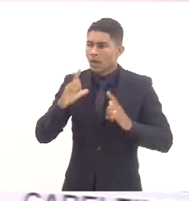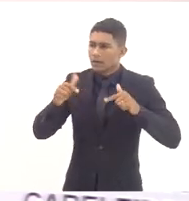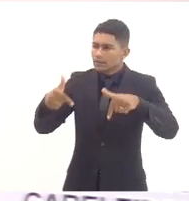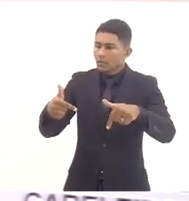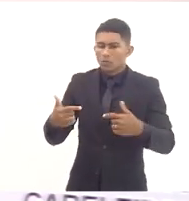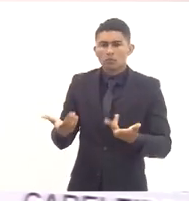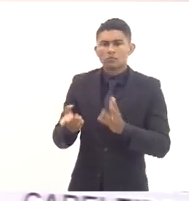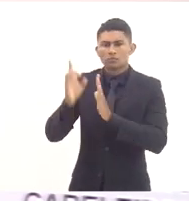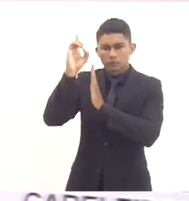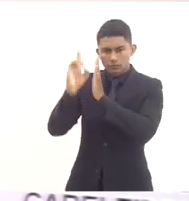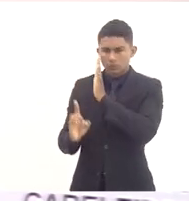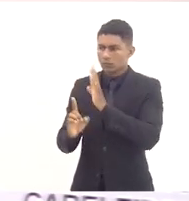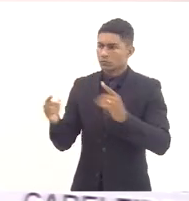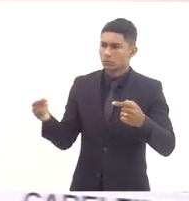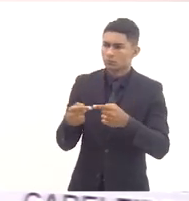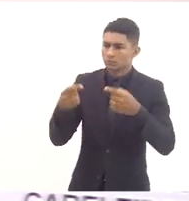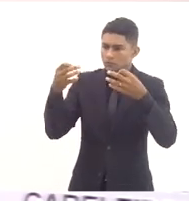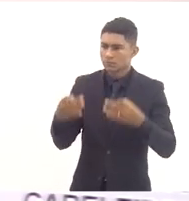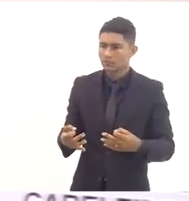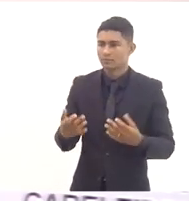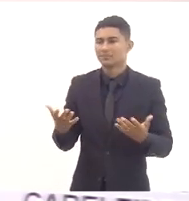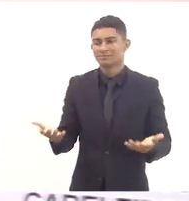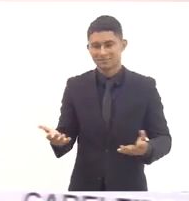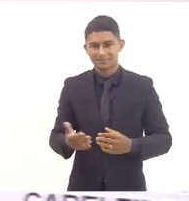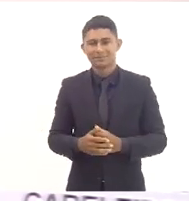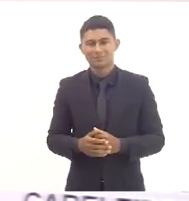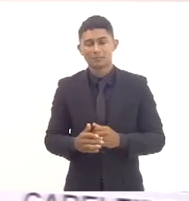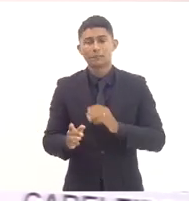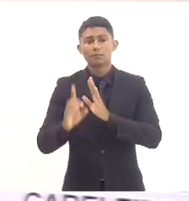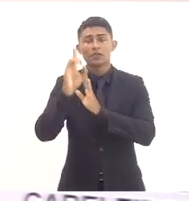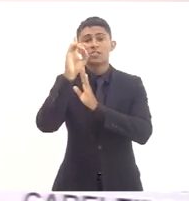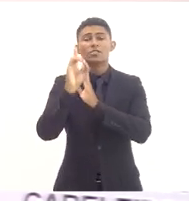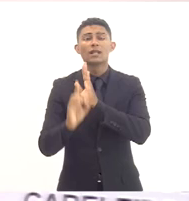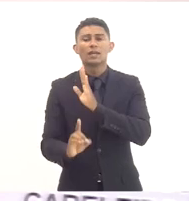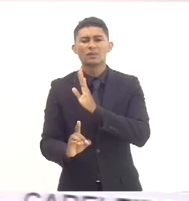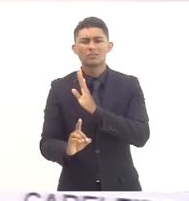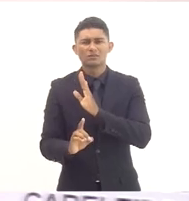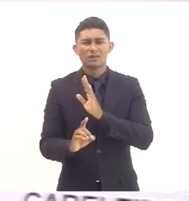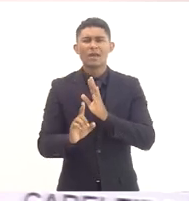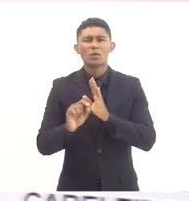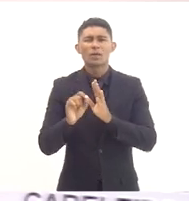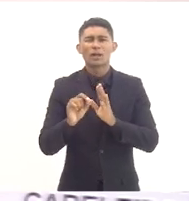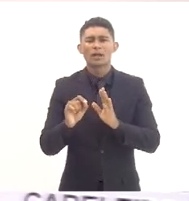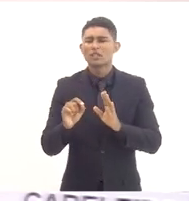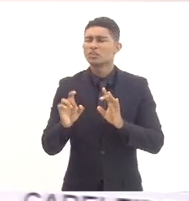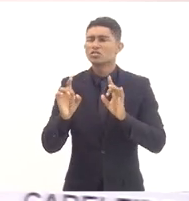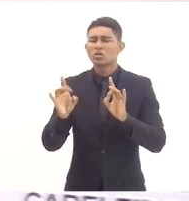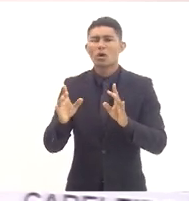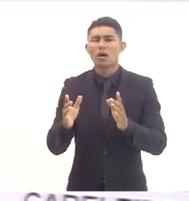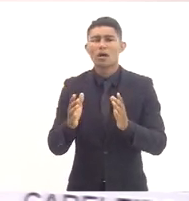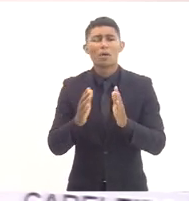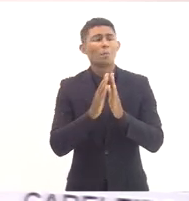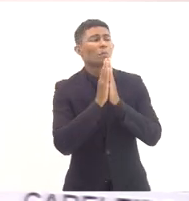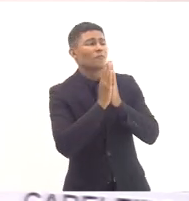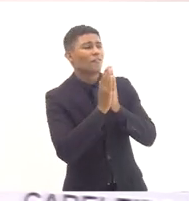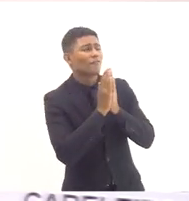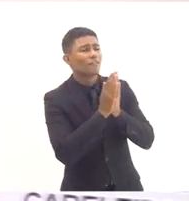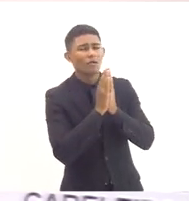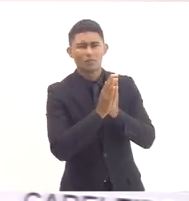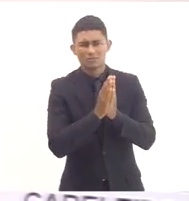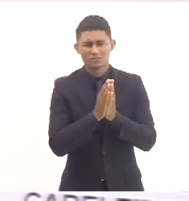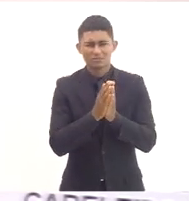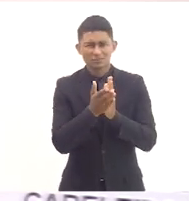dos seus direitos o e São Direitos não são favores não aceitem pelos seus filhos